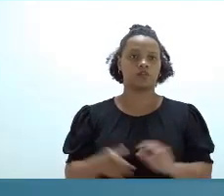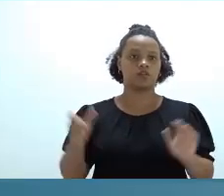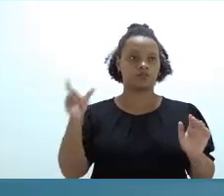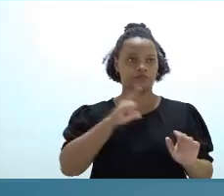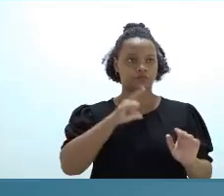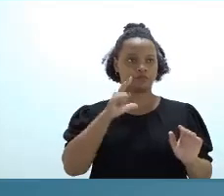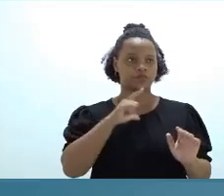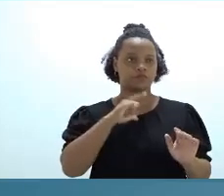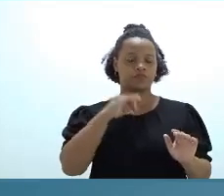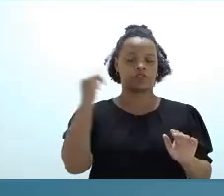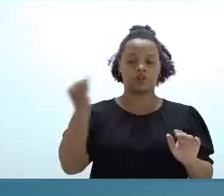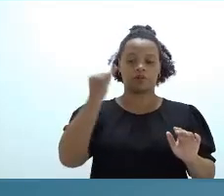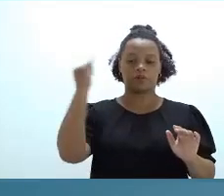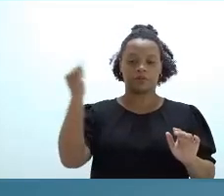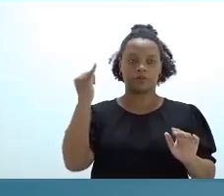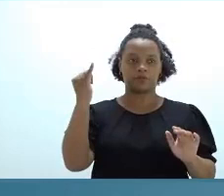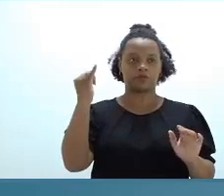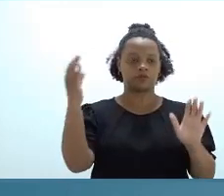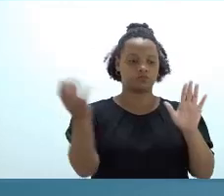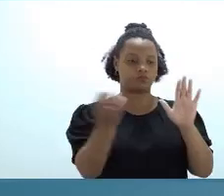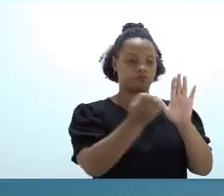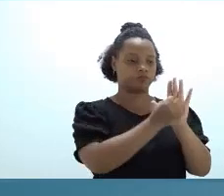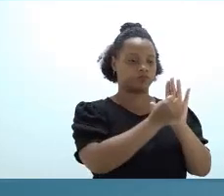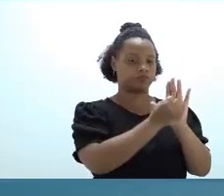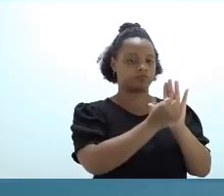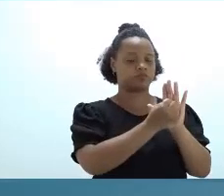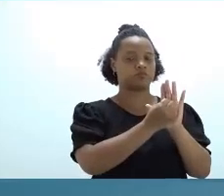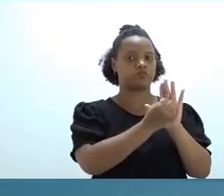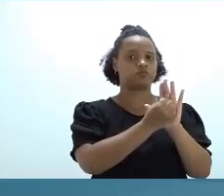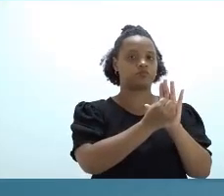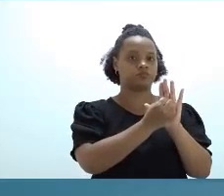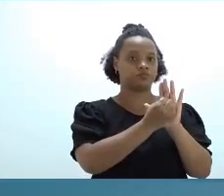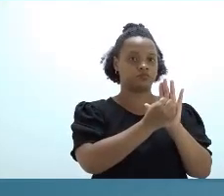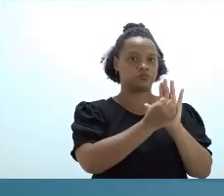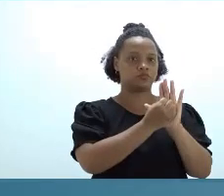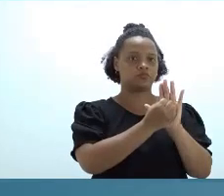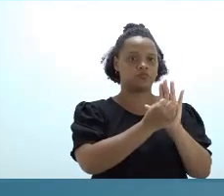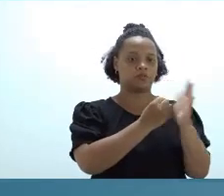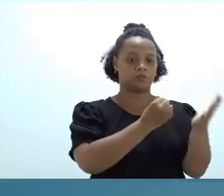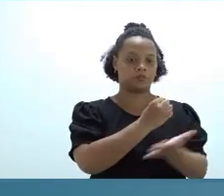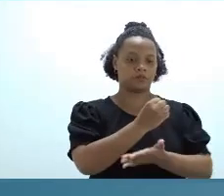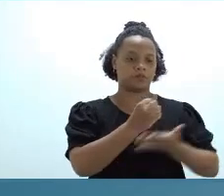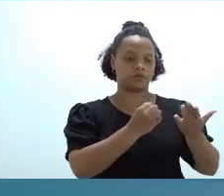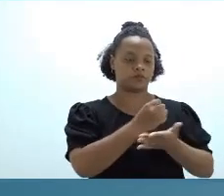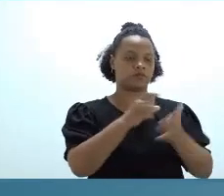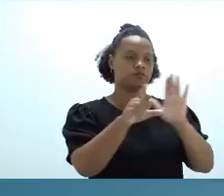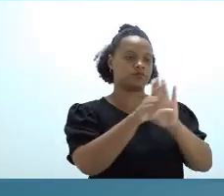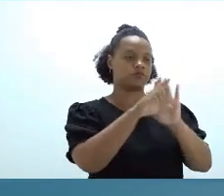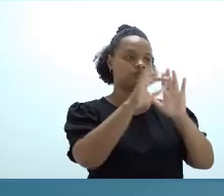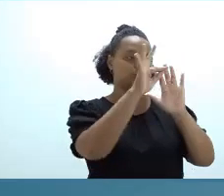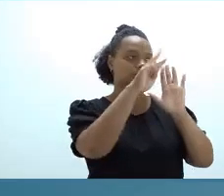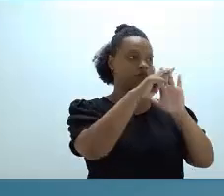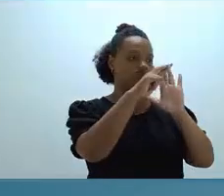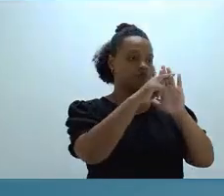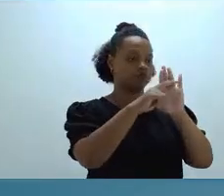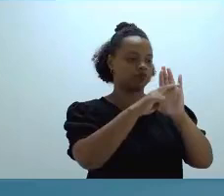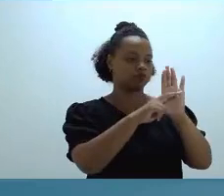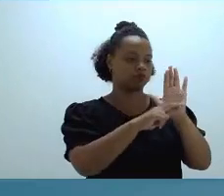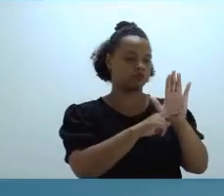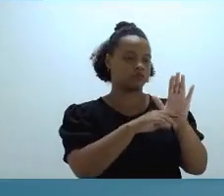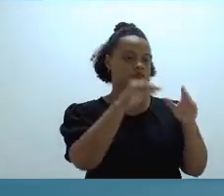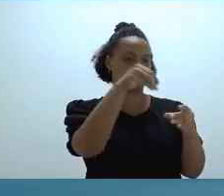de resolução de possíveis antinomias com base nesta fonte normativa. À medida em que o regimento interno se equipara a leis